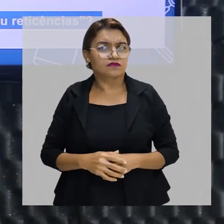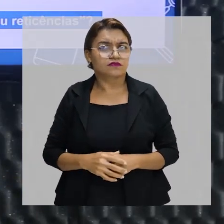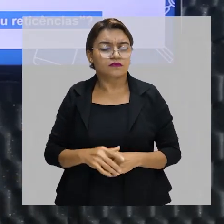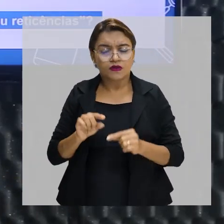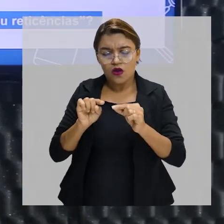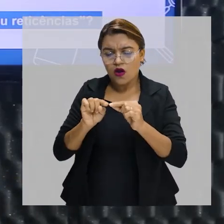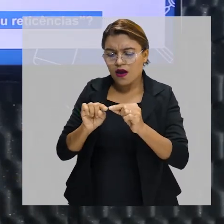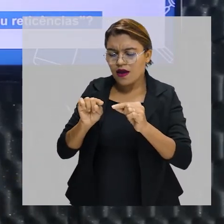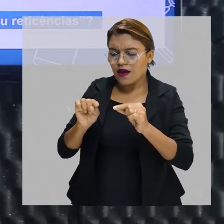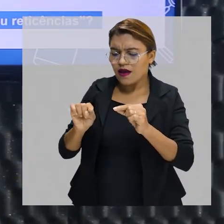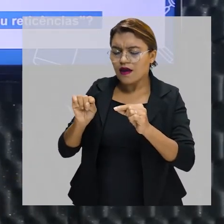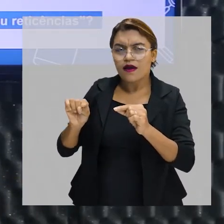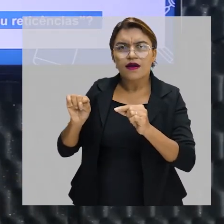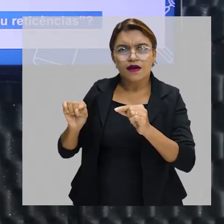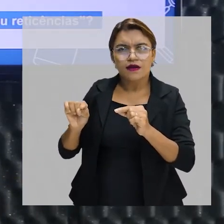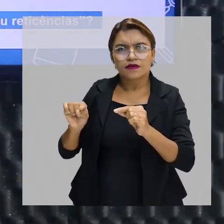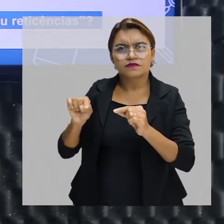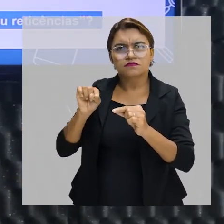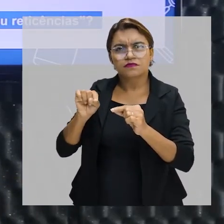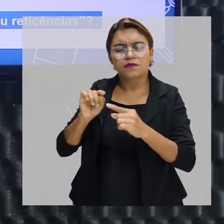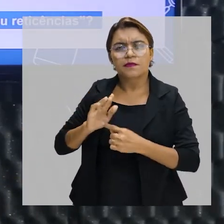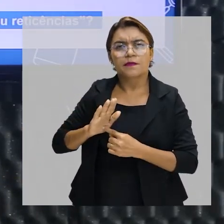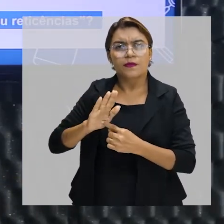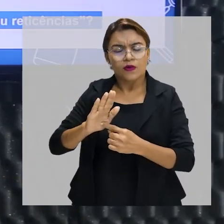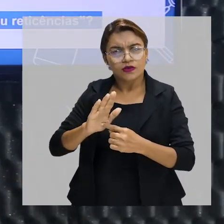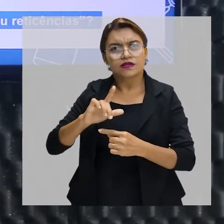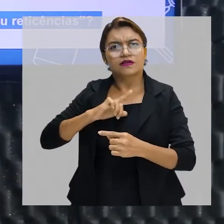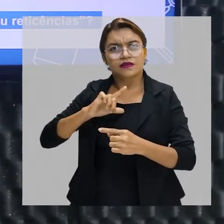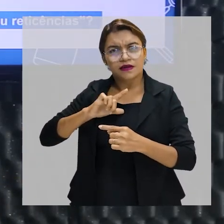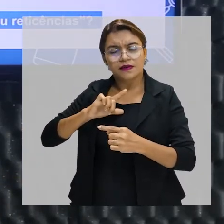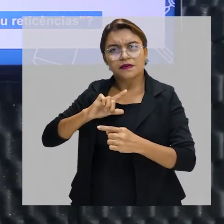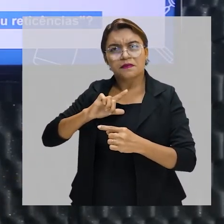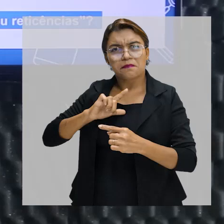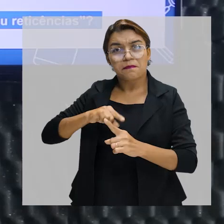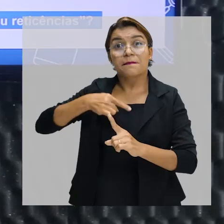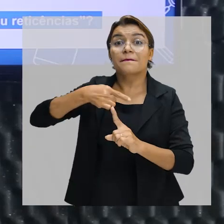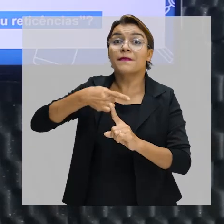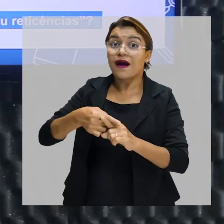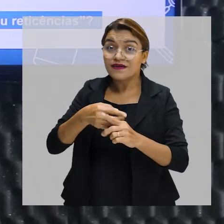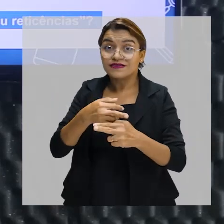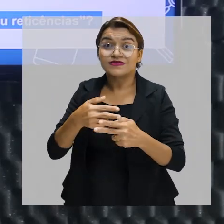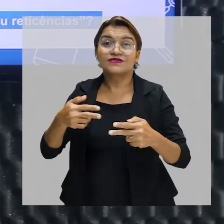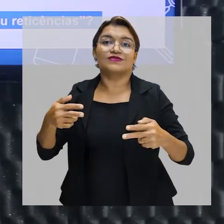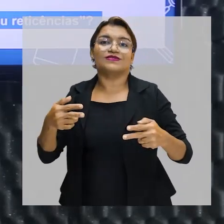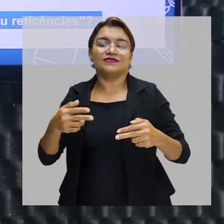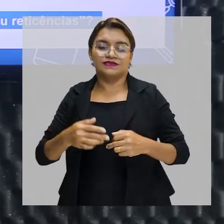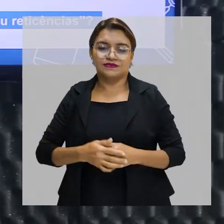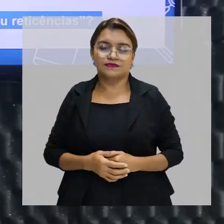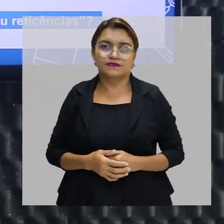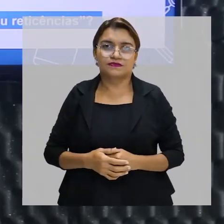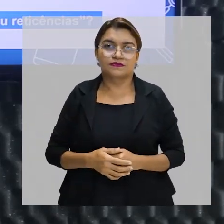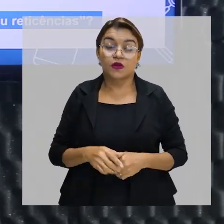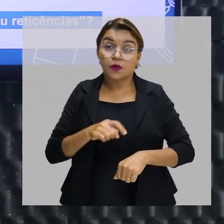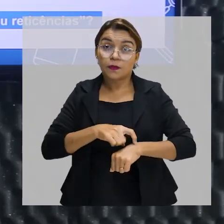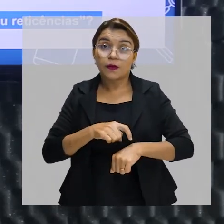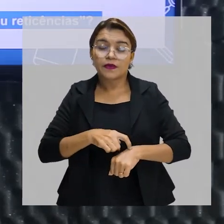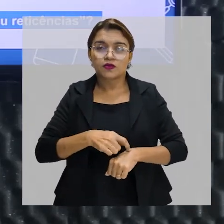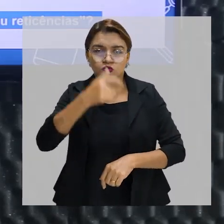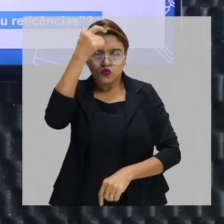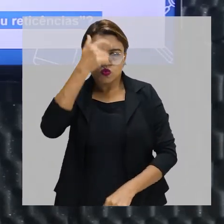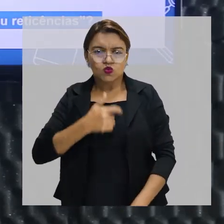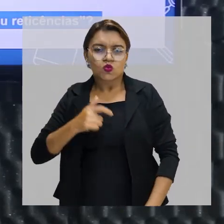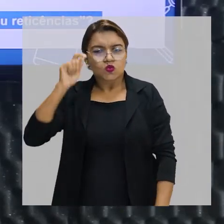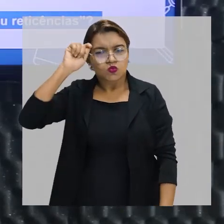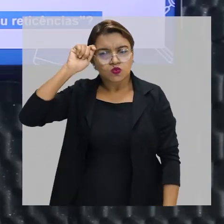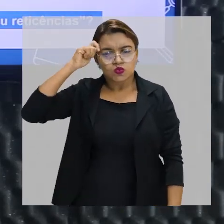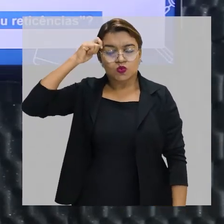Aquela pontuação, os 3 pontinhos, que indica que vem mais coisa por aí. Então, quando ele diz, eu sou negro